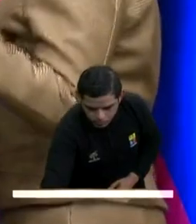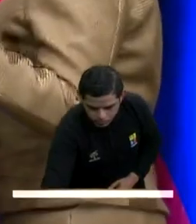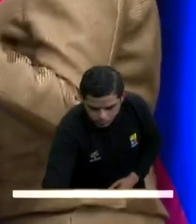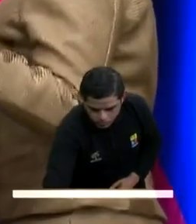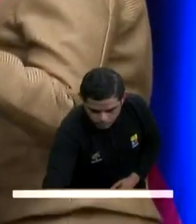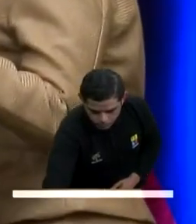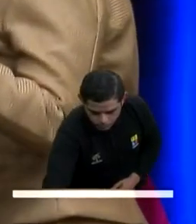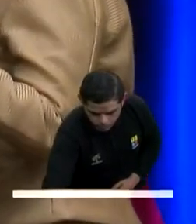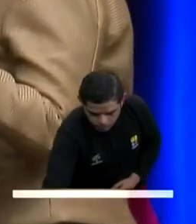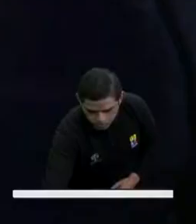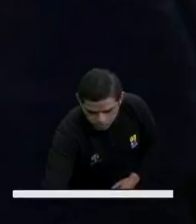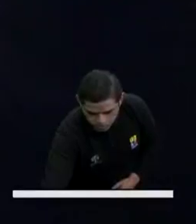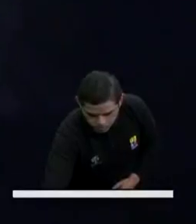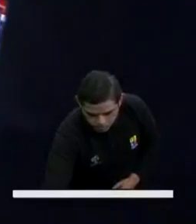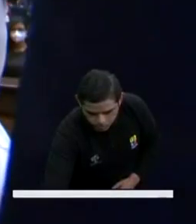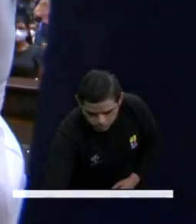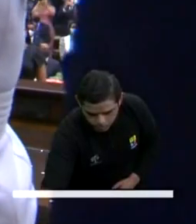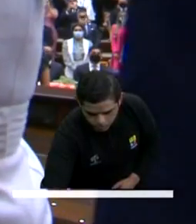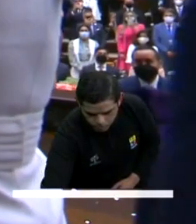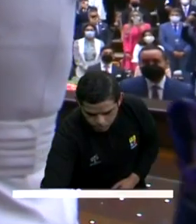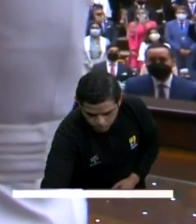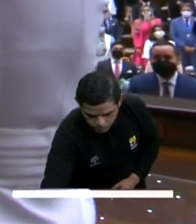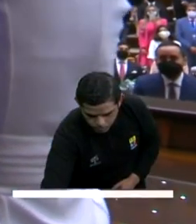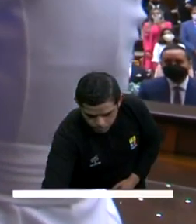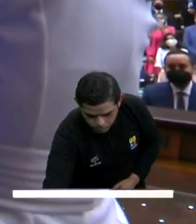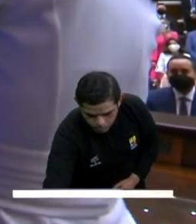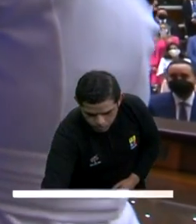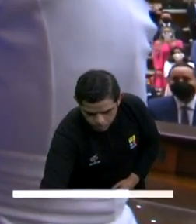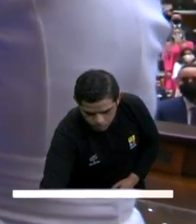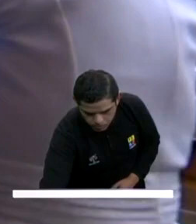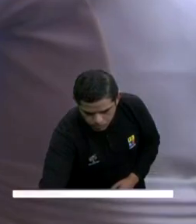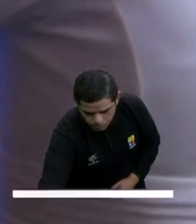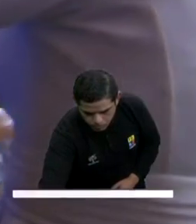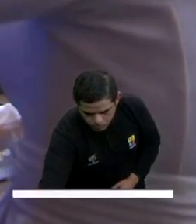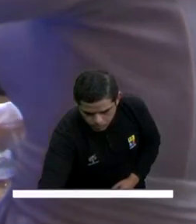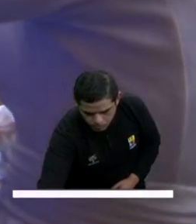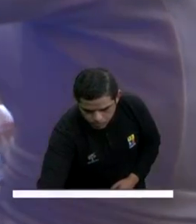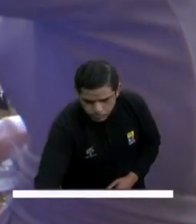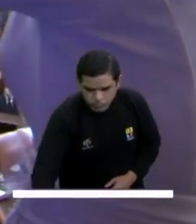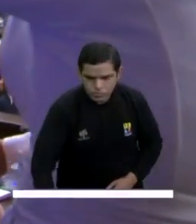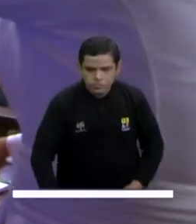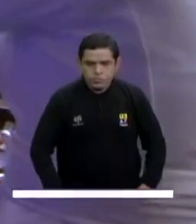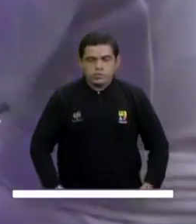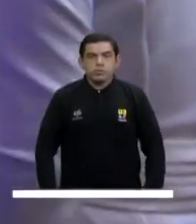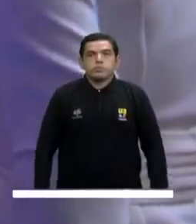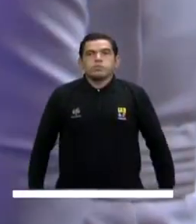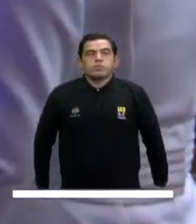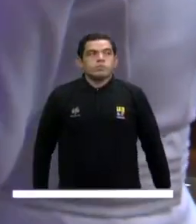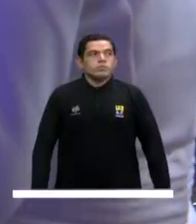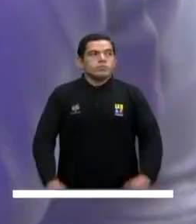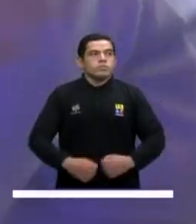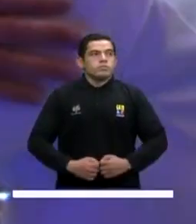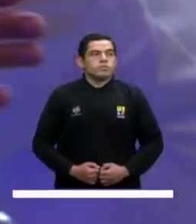em Quito laço de 65 anos tem um mandato de quatro anos à frente do governo com uma aceitação de